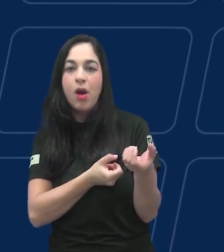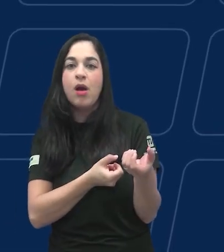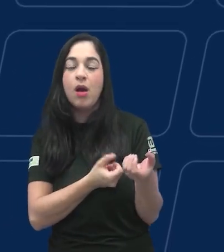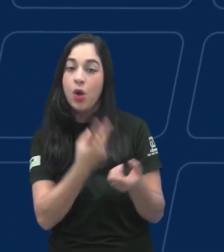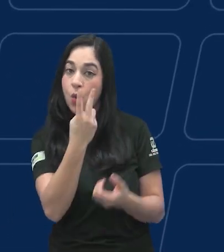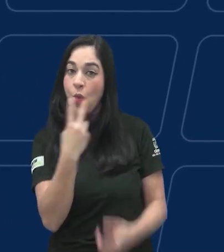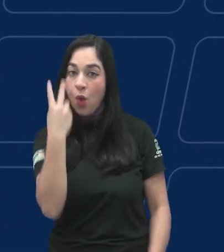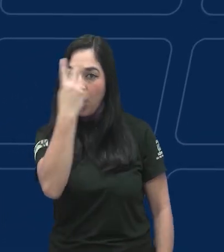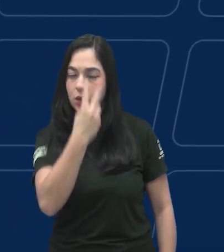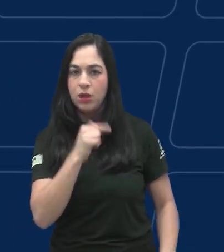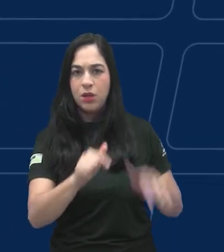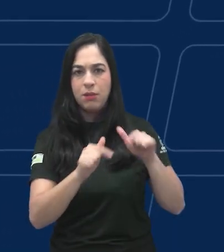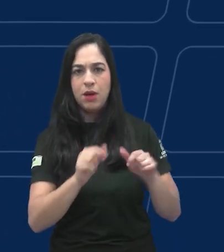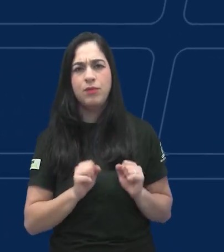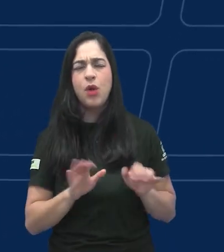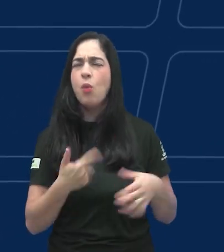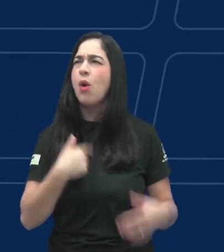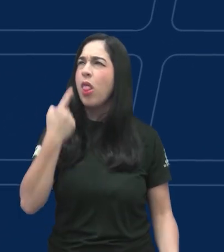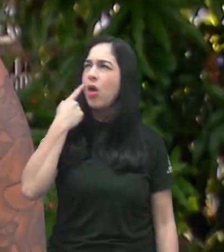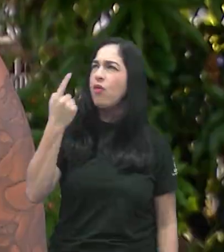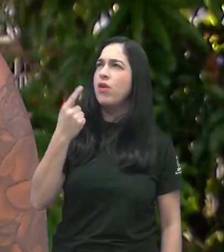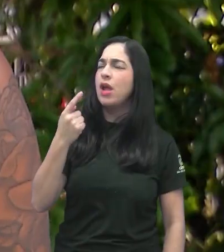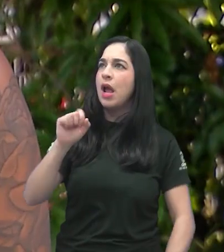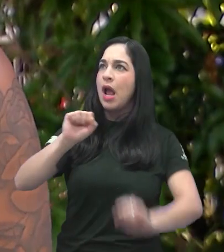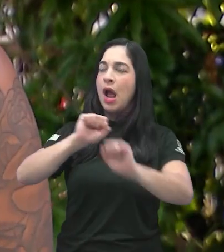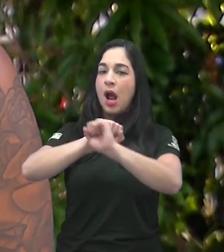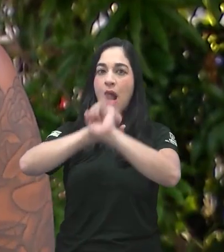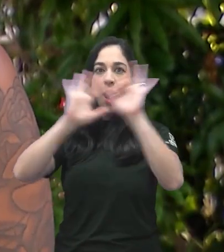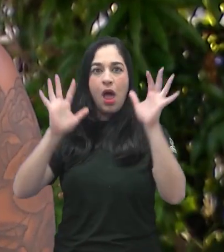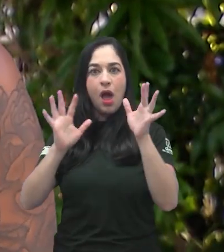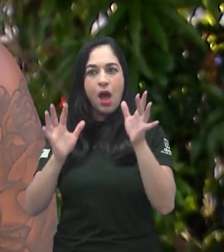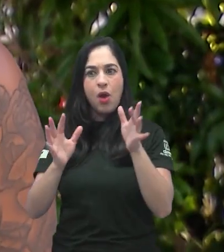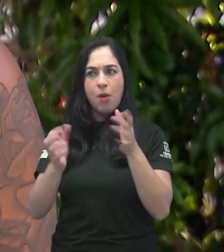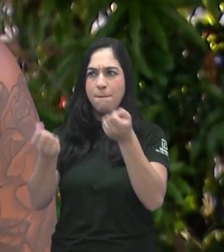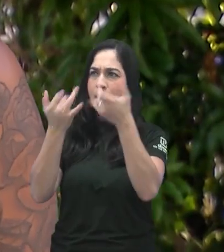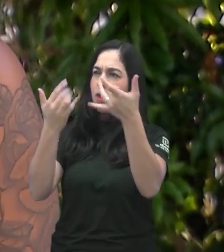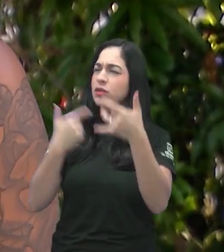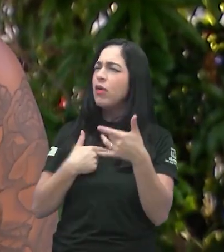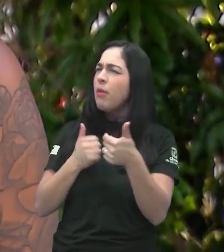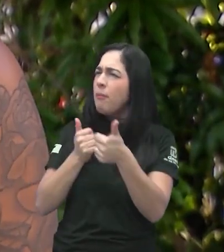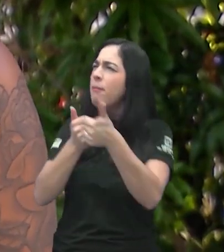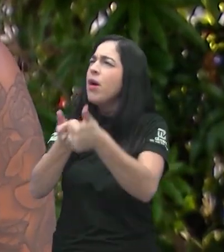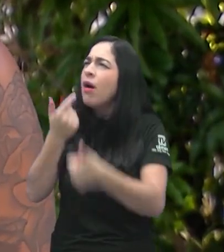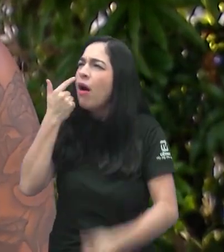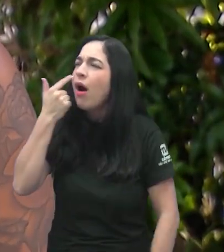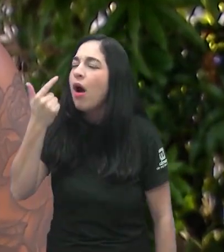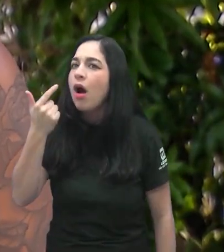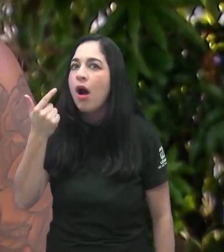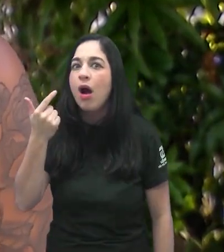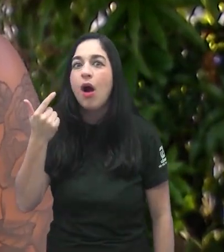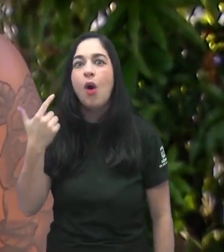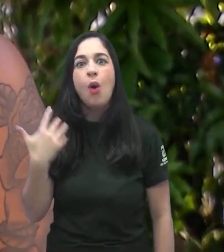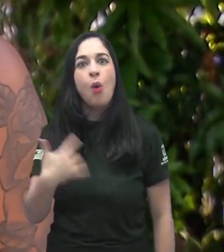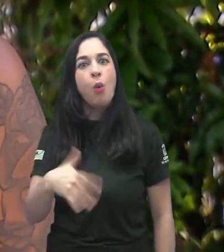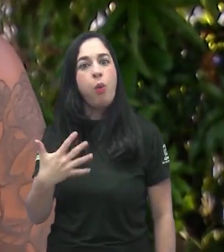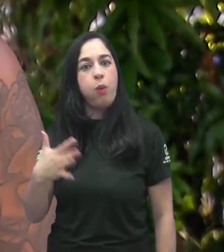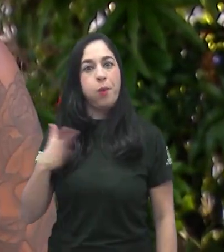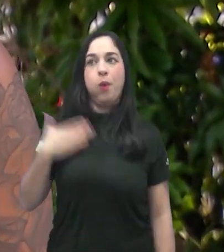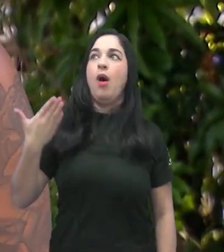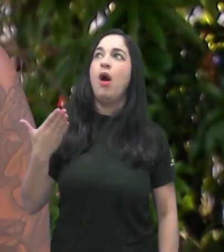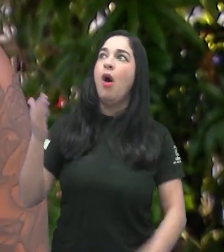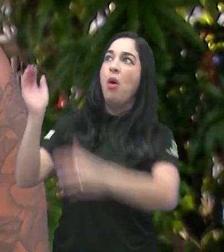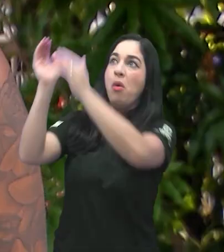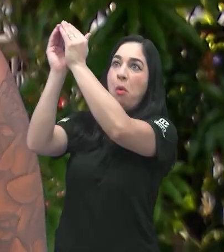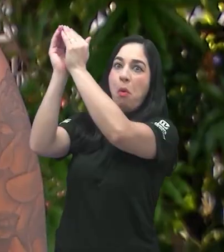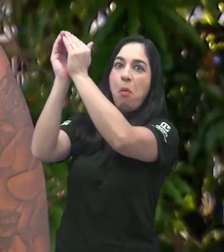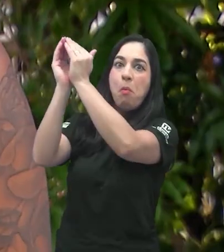situação após quase 2 horas de trabalho. De início, eu não imaginei que fosse um balão. Eu vi um clarão no céu, aí eu falei, vou me aproximar para ver. Quando eu me